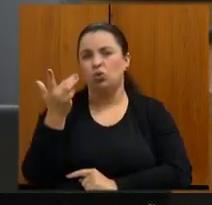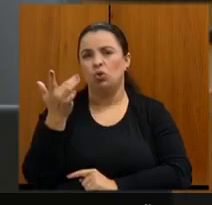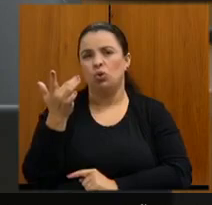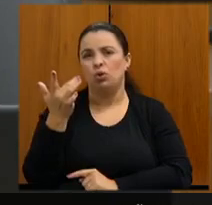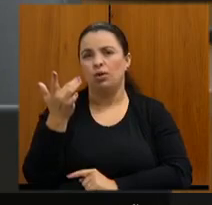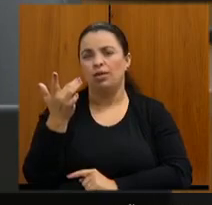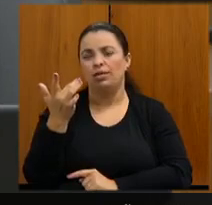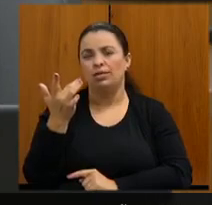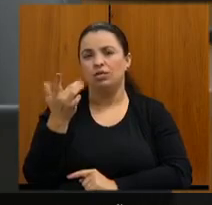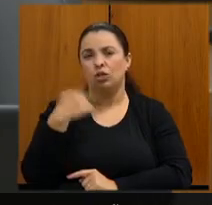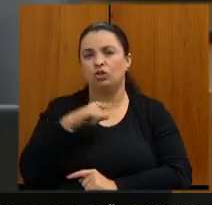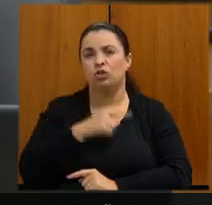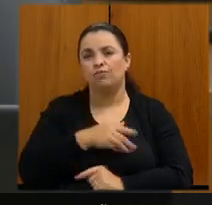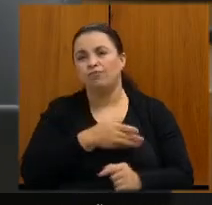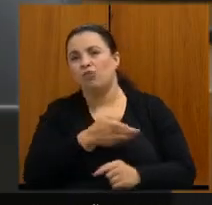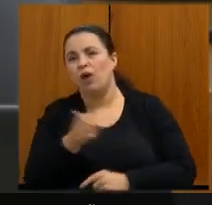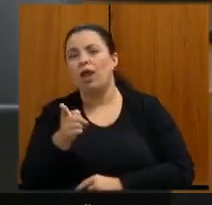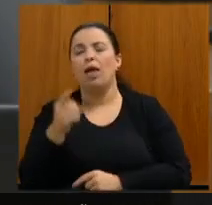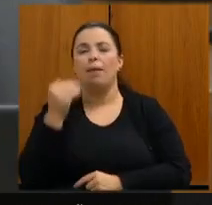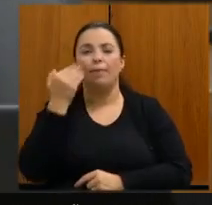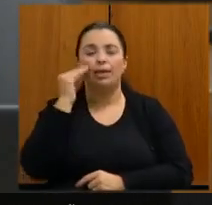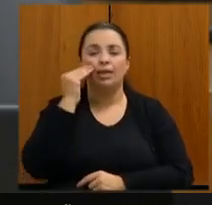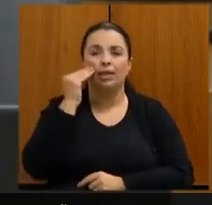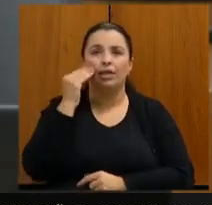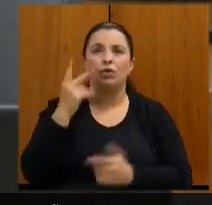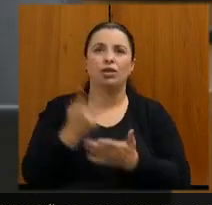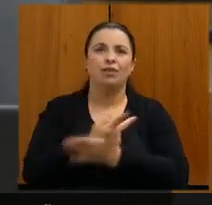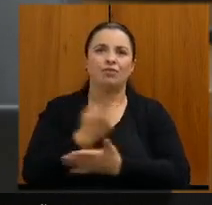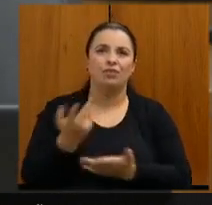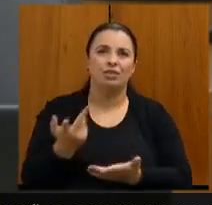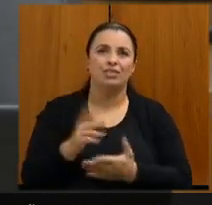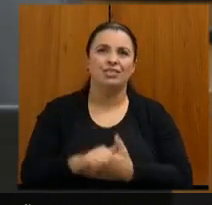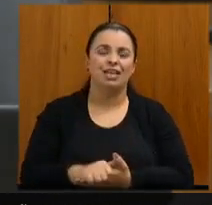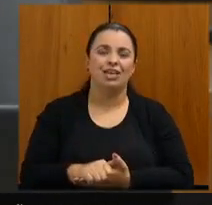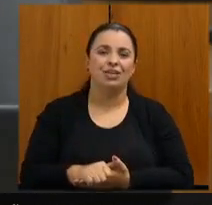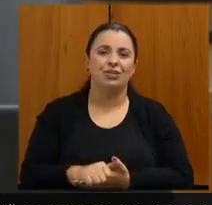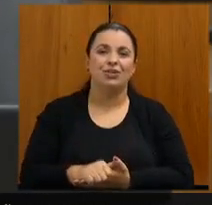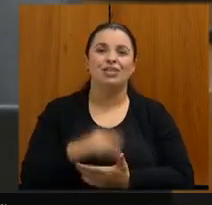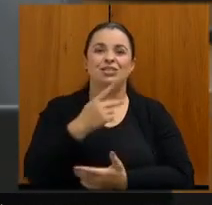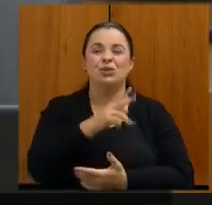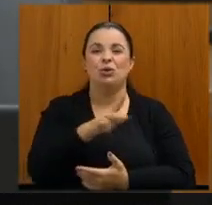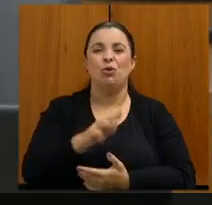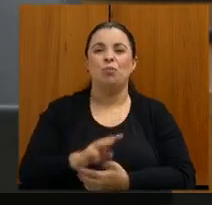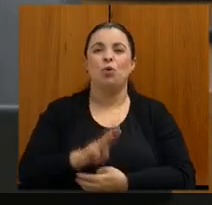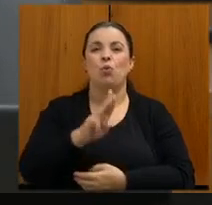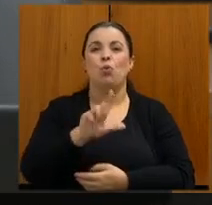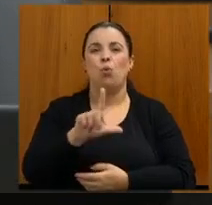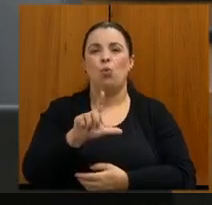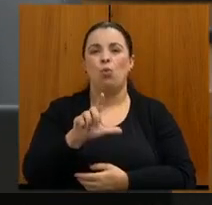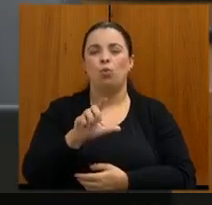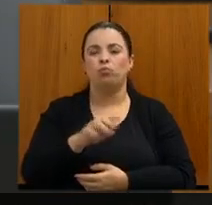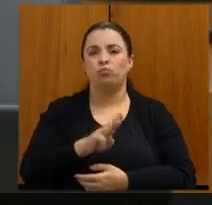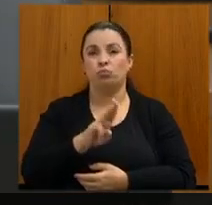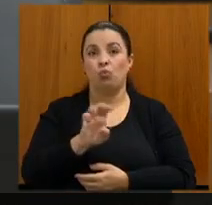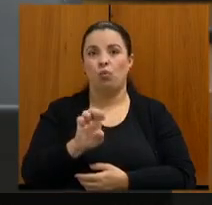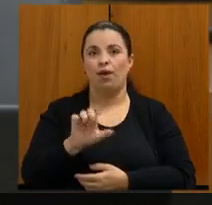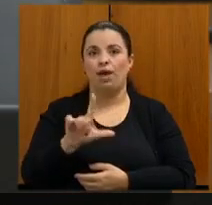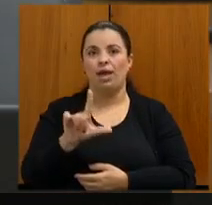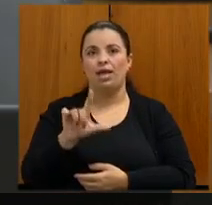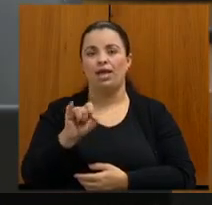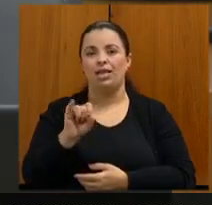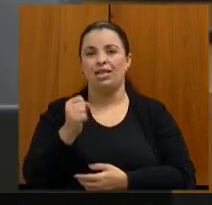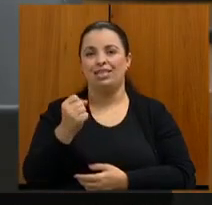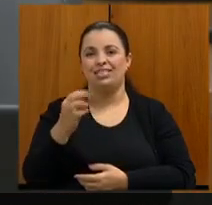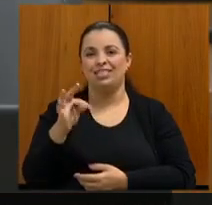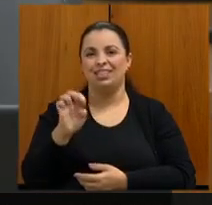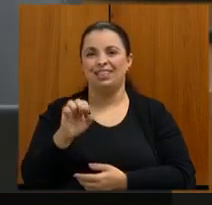foi lá para entender o que estava acontecendo viu o eles ter eu gravei o Wellison Wellison não é simples